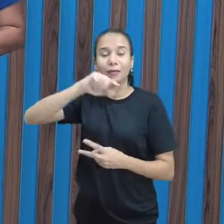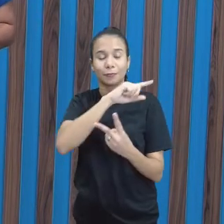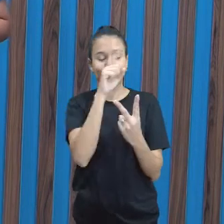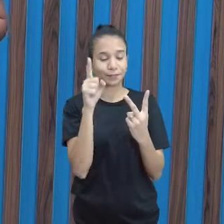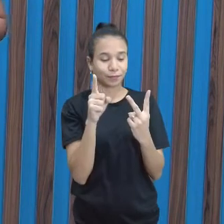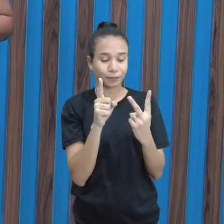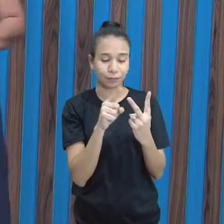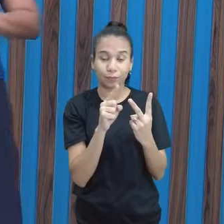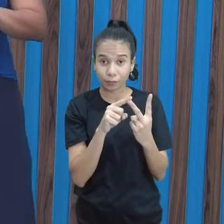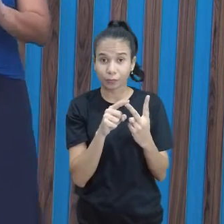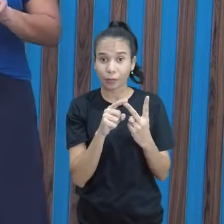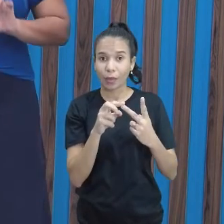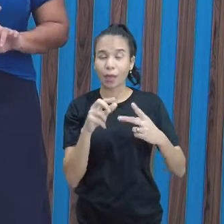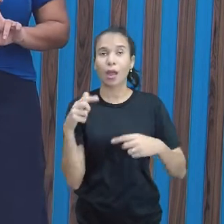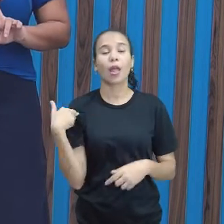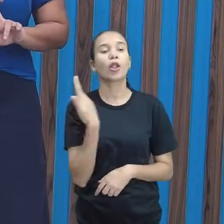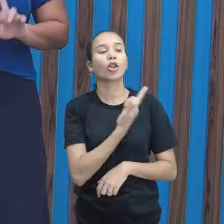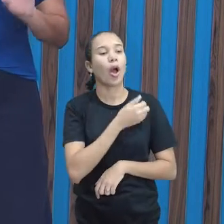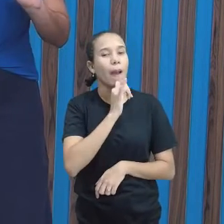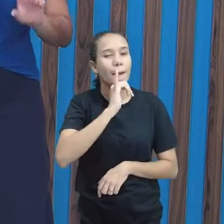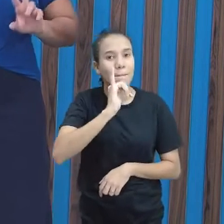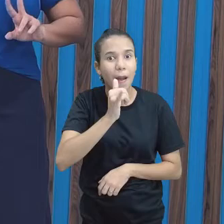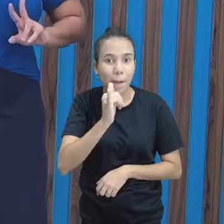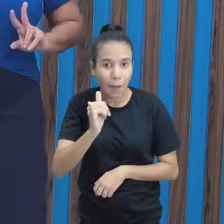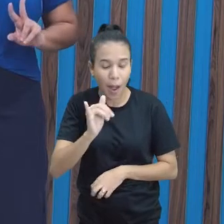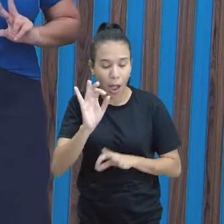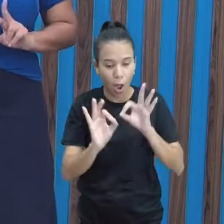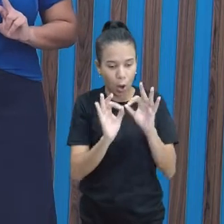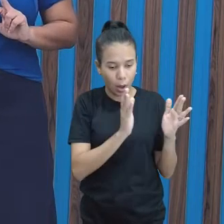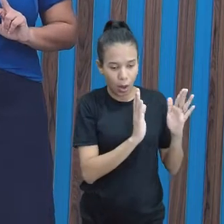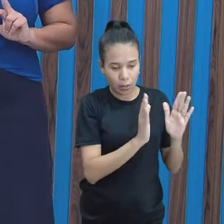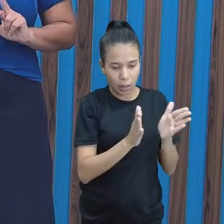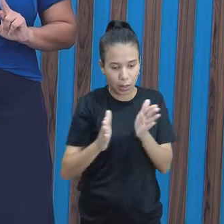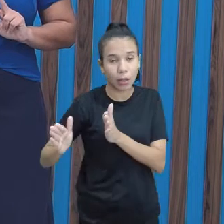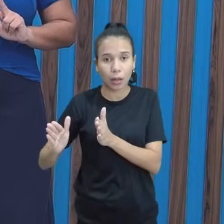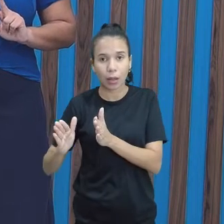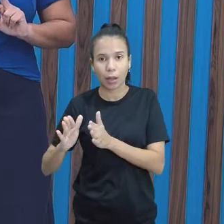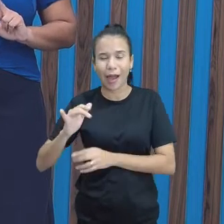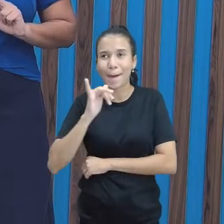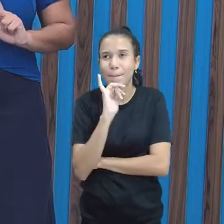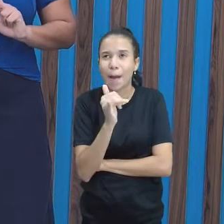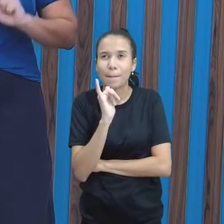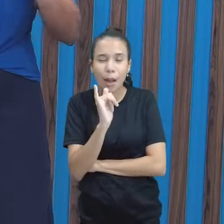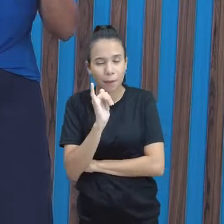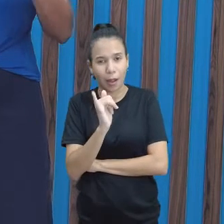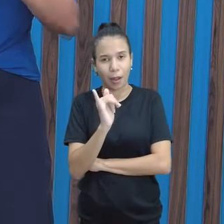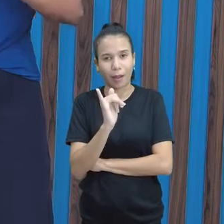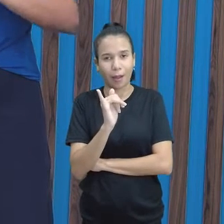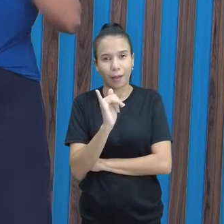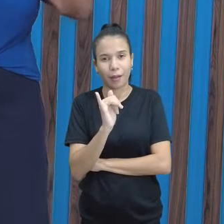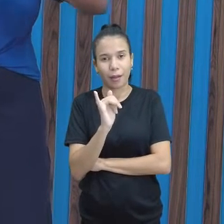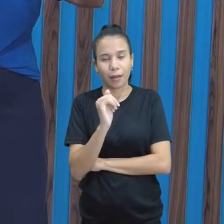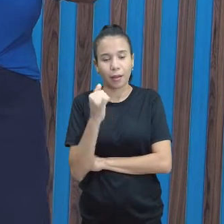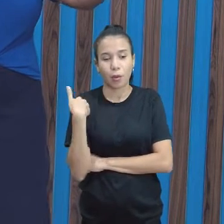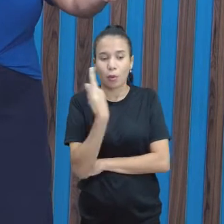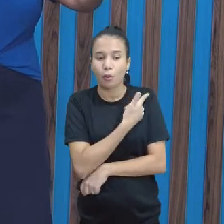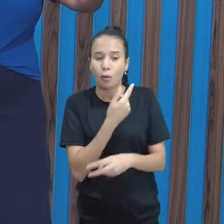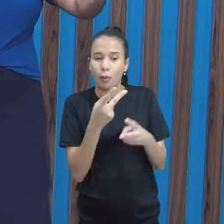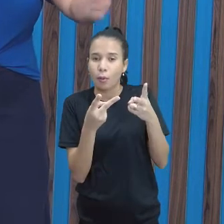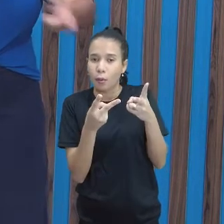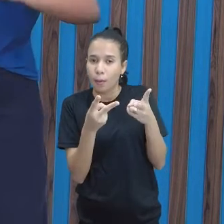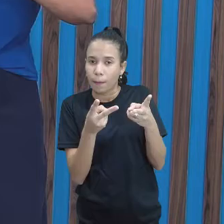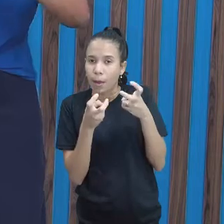2 é que quando a gente narra e a gente organiza para narrar, a gente vai, às vezes,